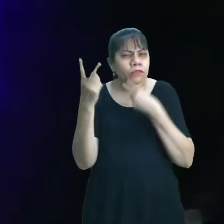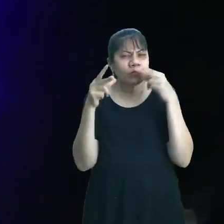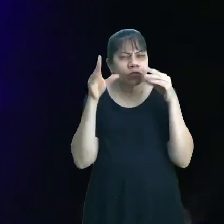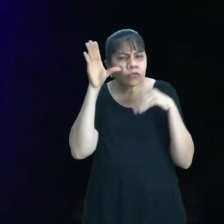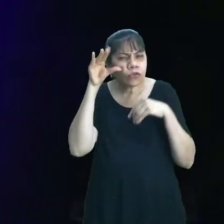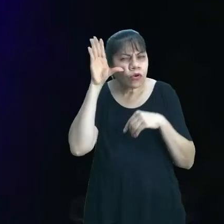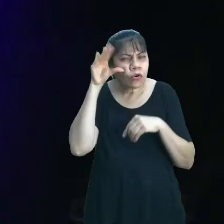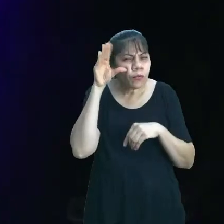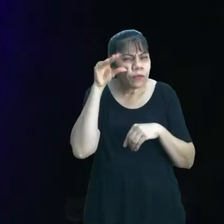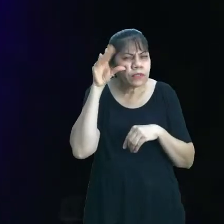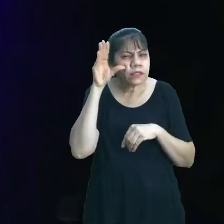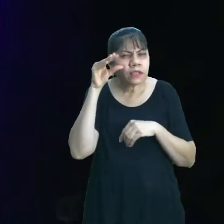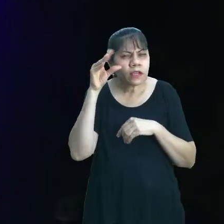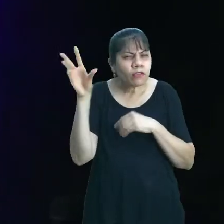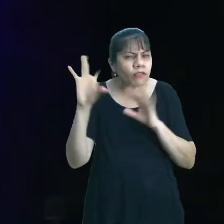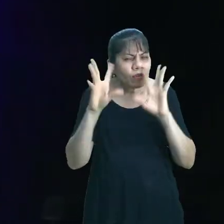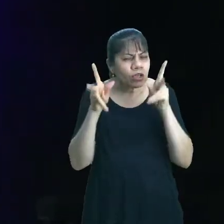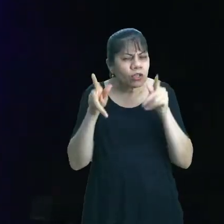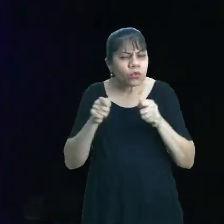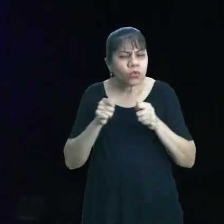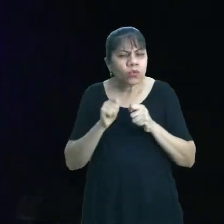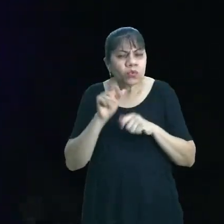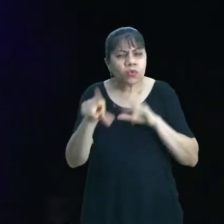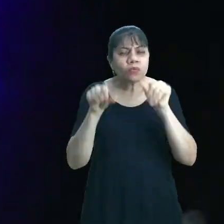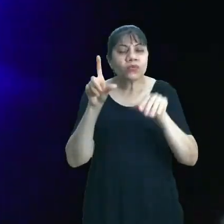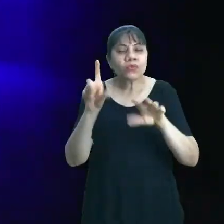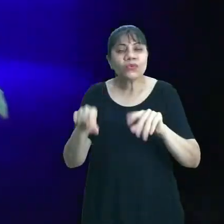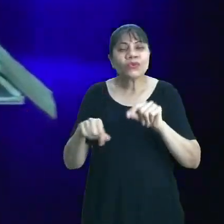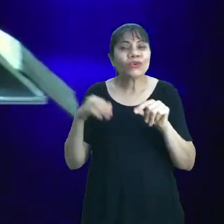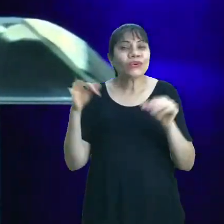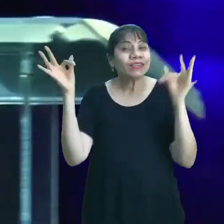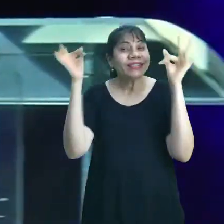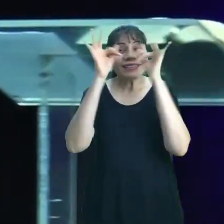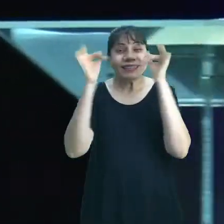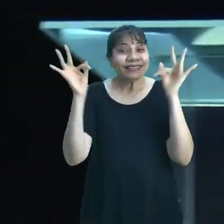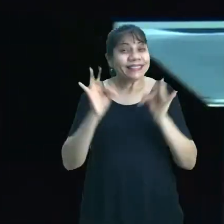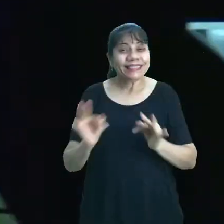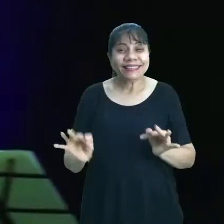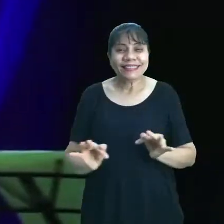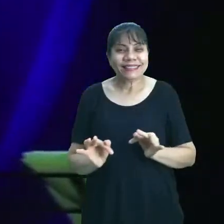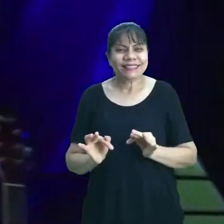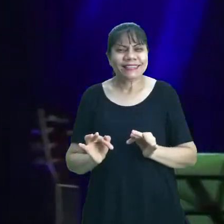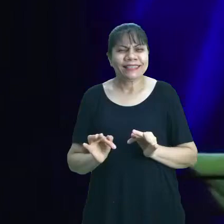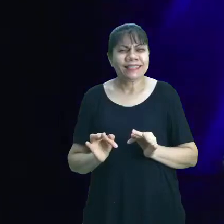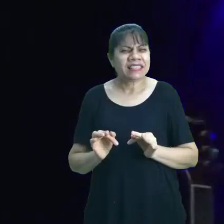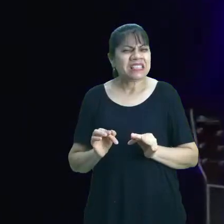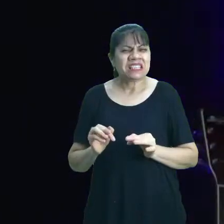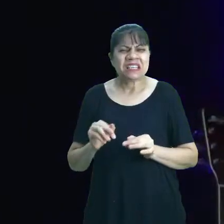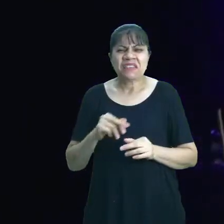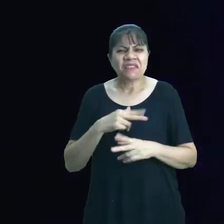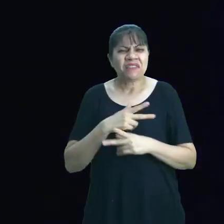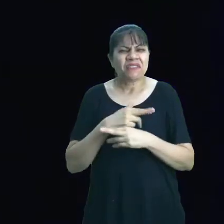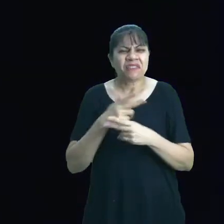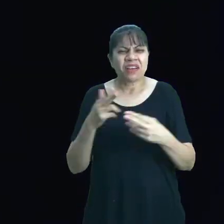depois dele buscar a felicidade através de vários meios diferentes,